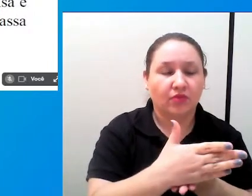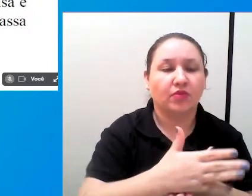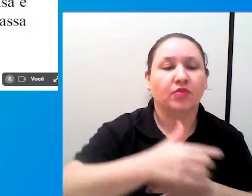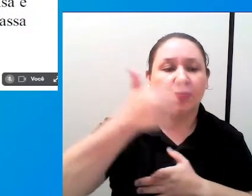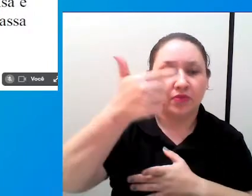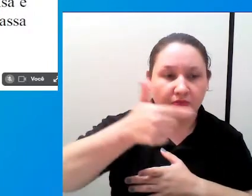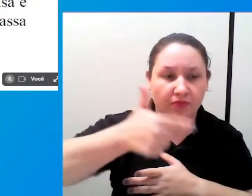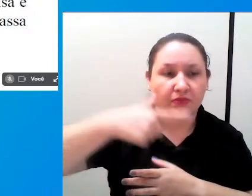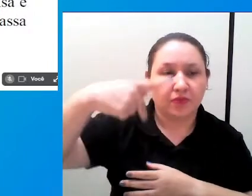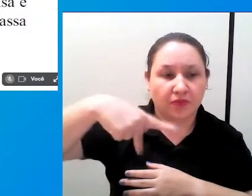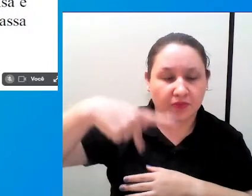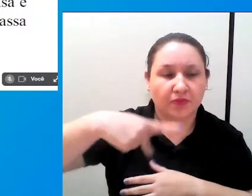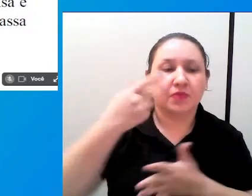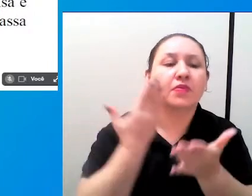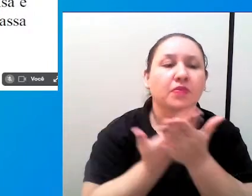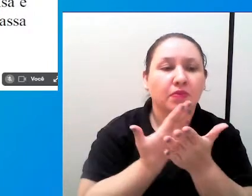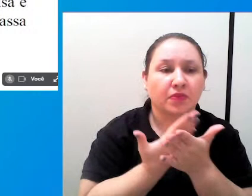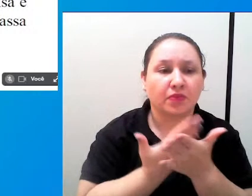na